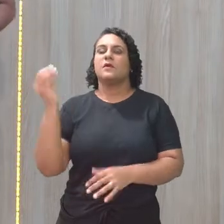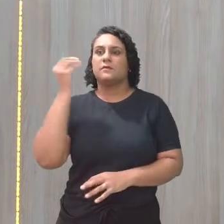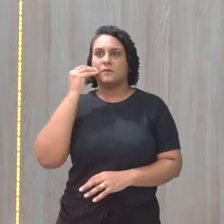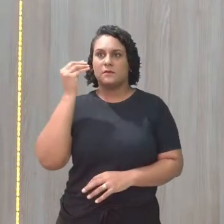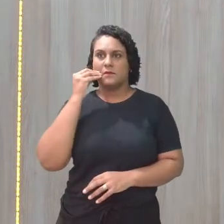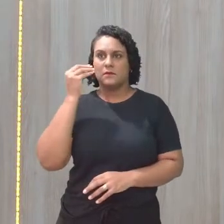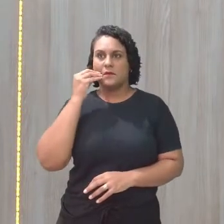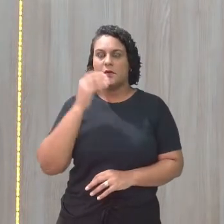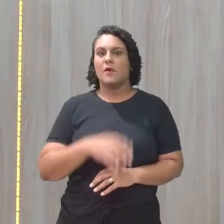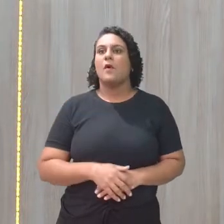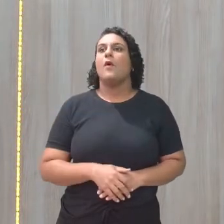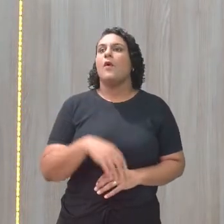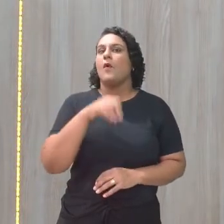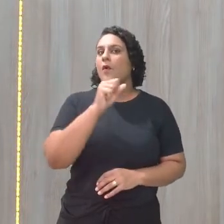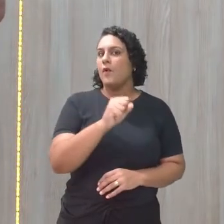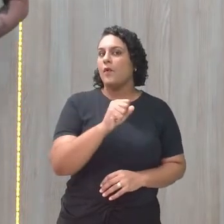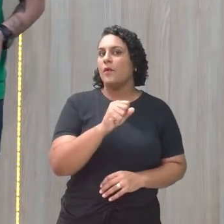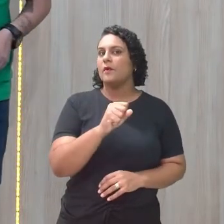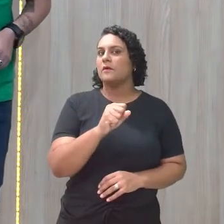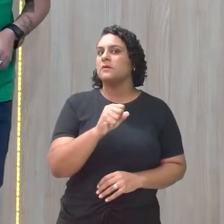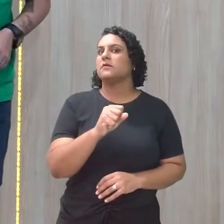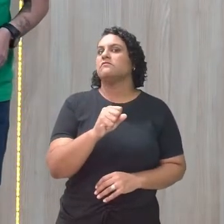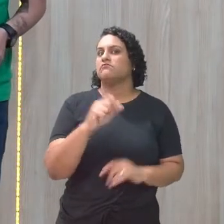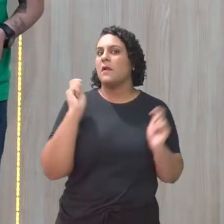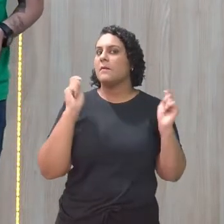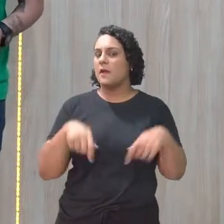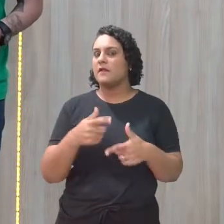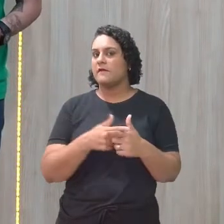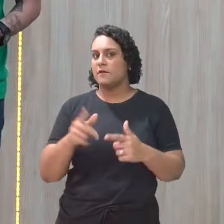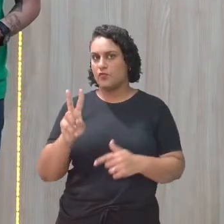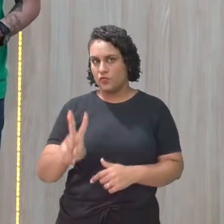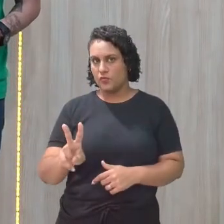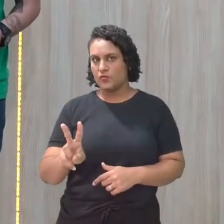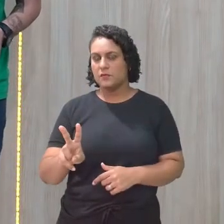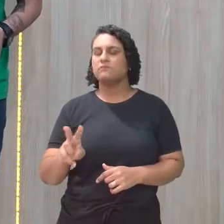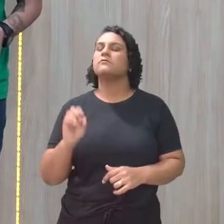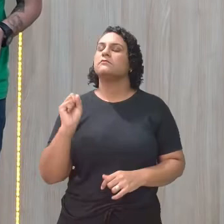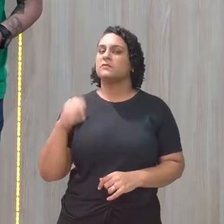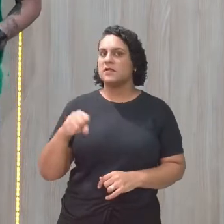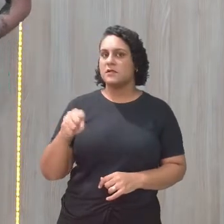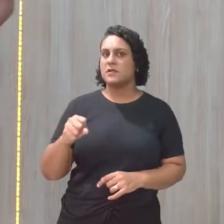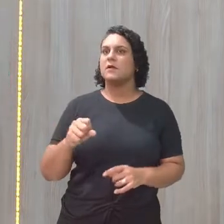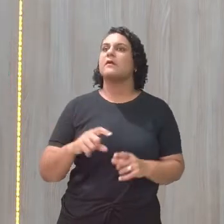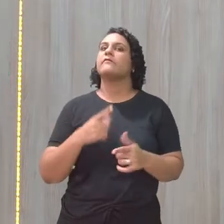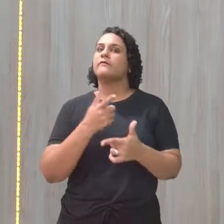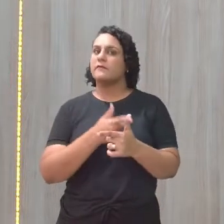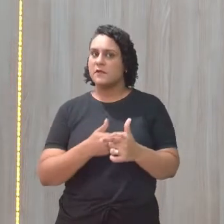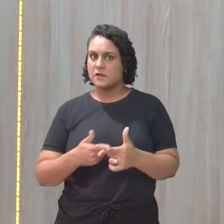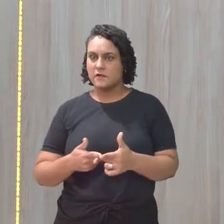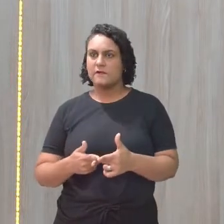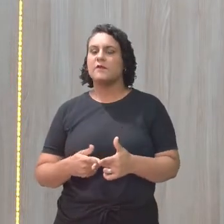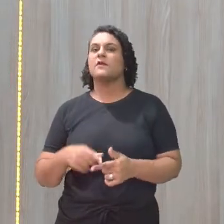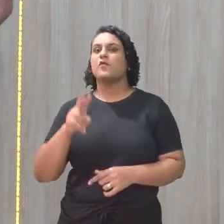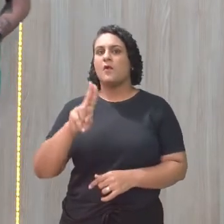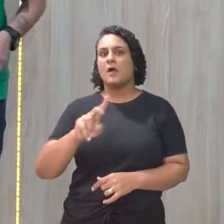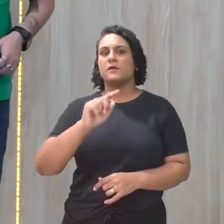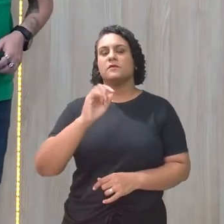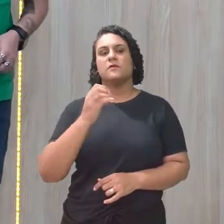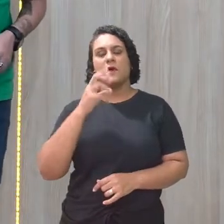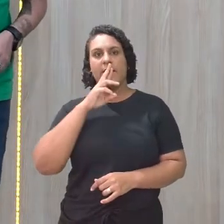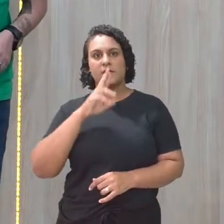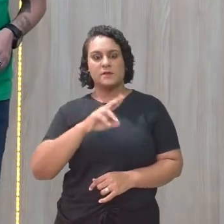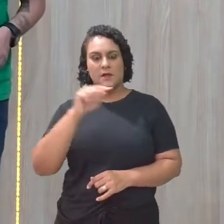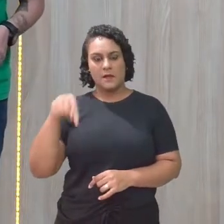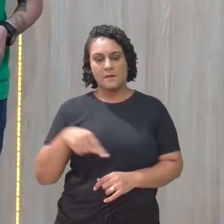tentativa. O 8 ainda dá para dividir pelo 2, ok, faço a divisão, coloco o resultado